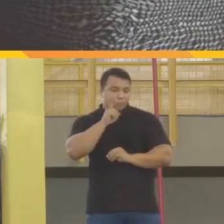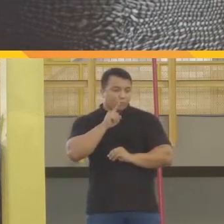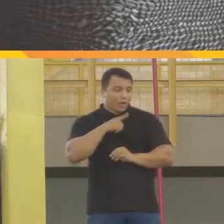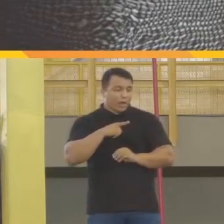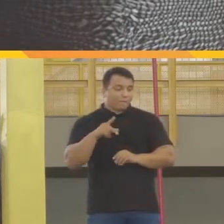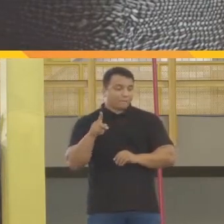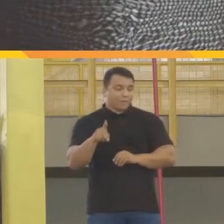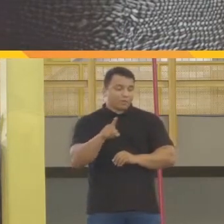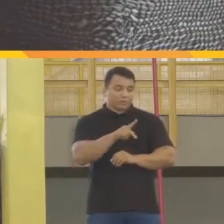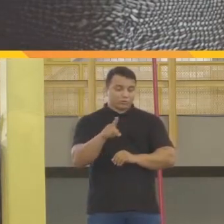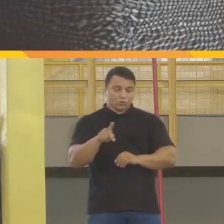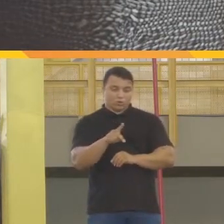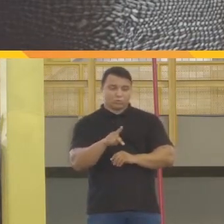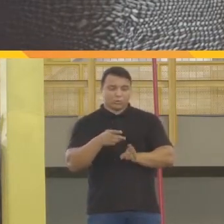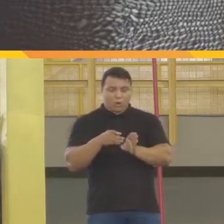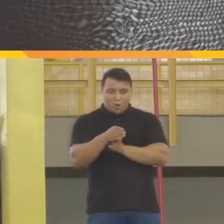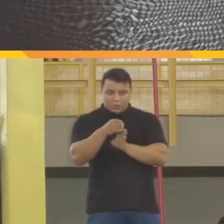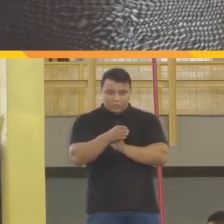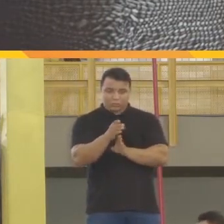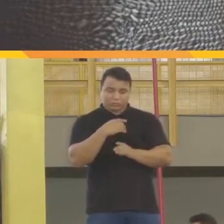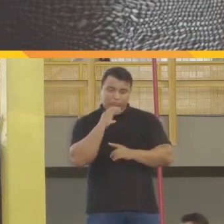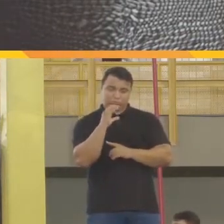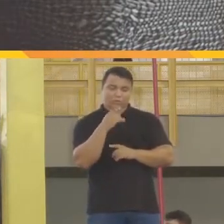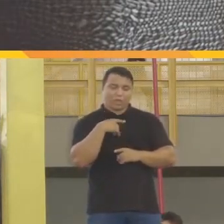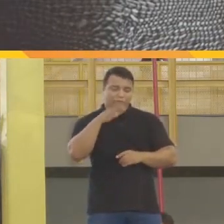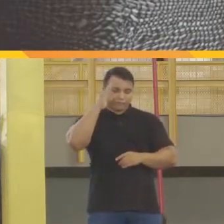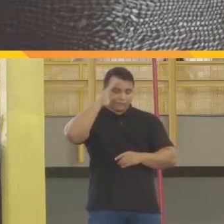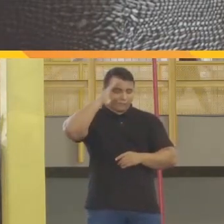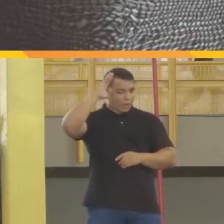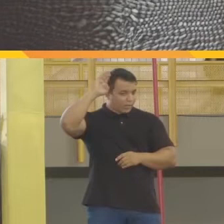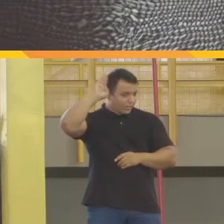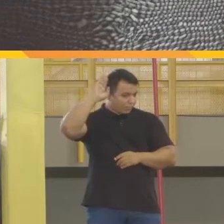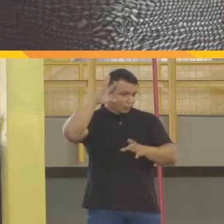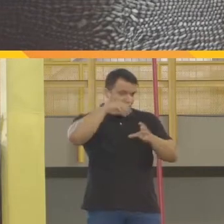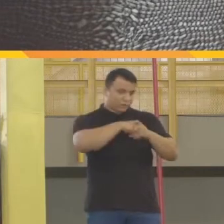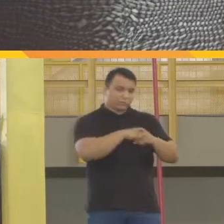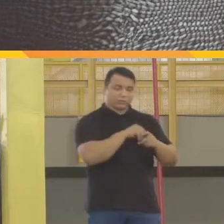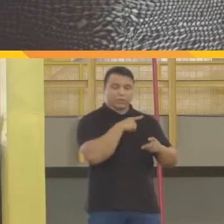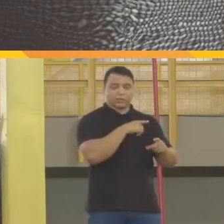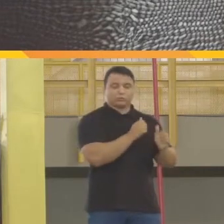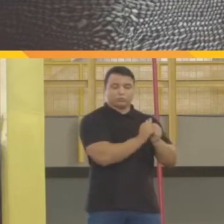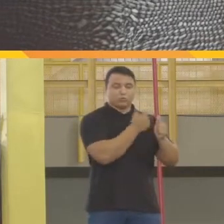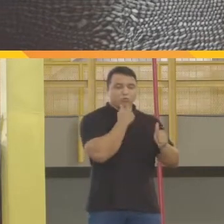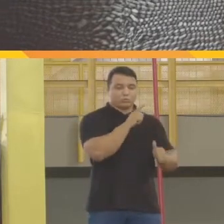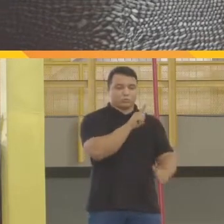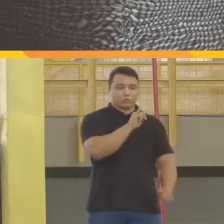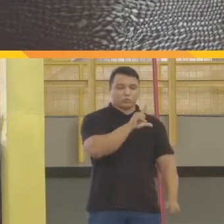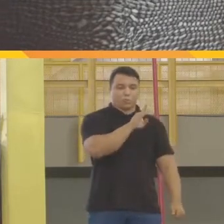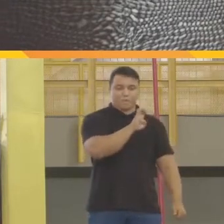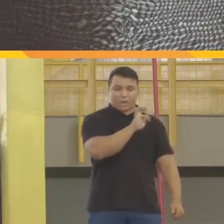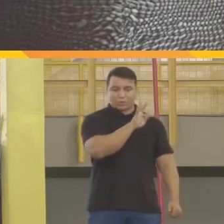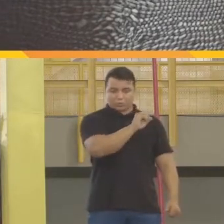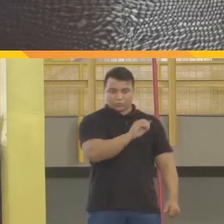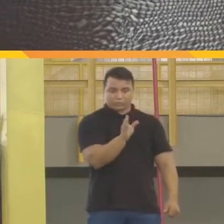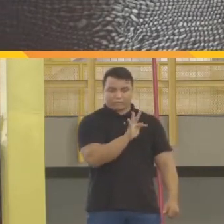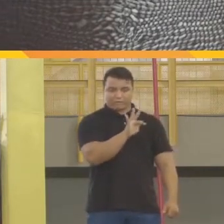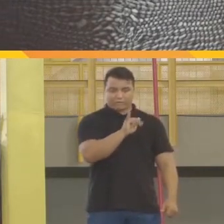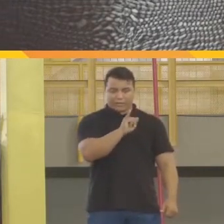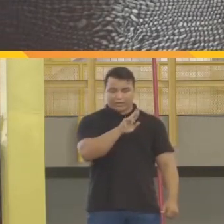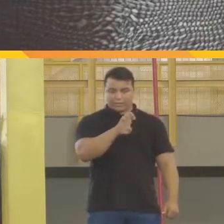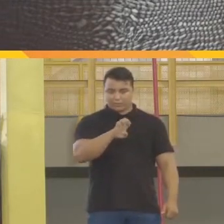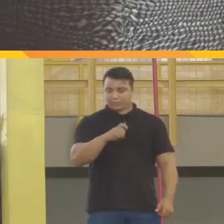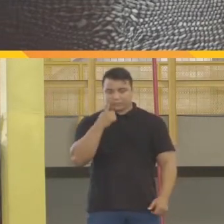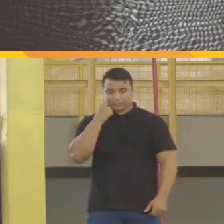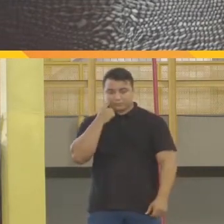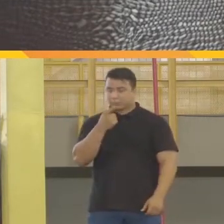professor e orientador de Gilberto Freire, que é um dos maiores antropólogos do Brasil, tá bom? Por gentileza, esse daqui é